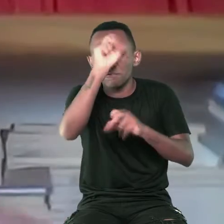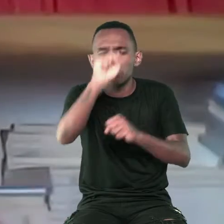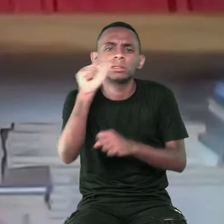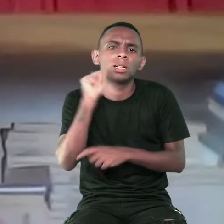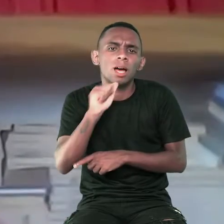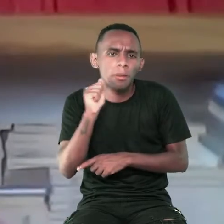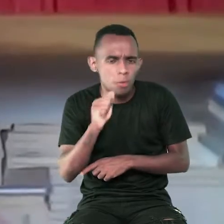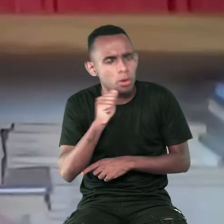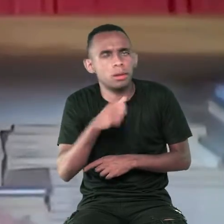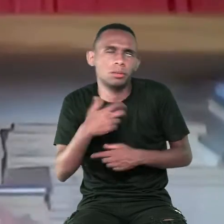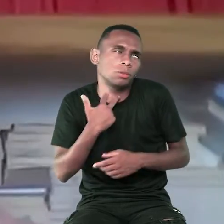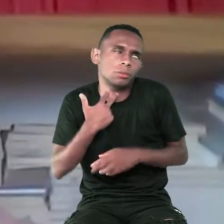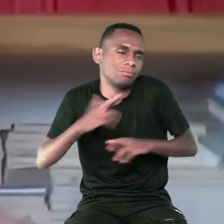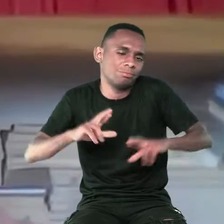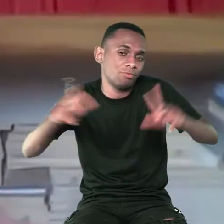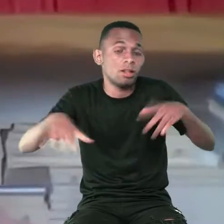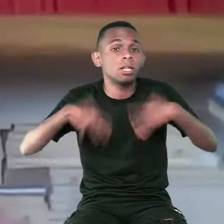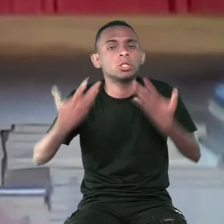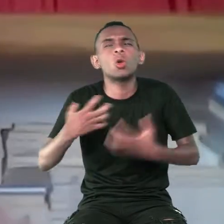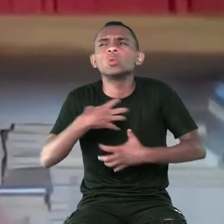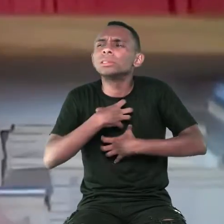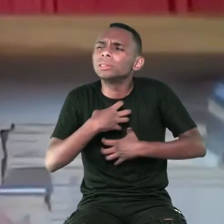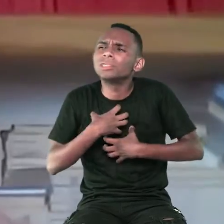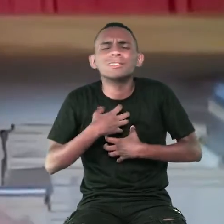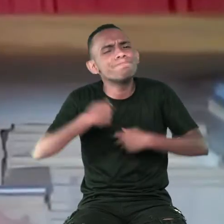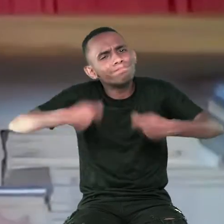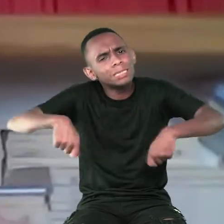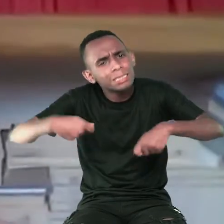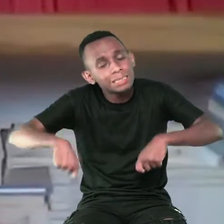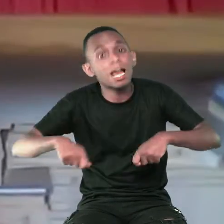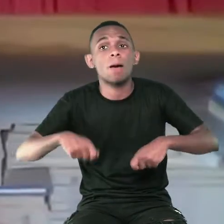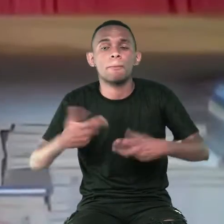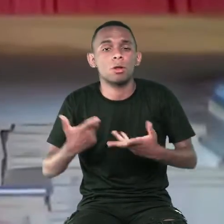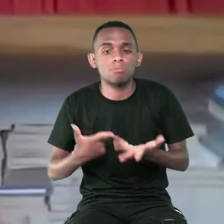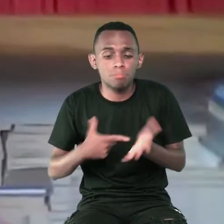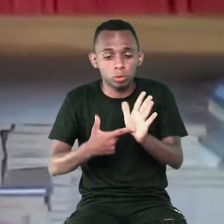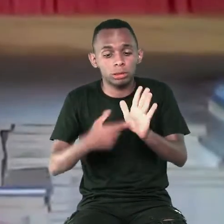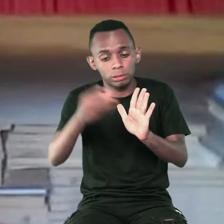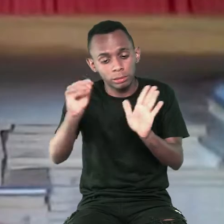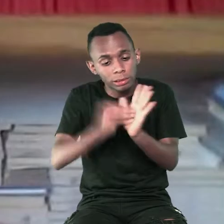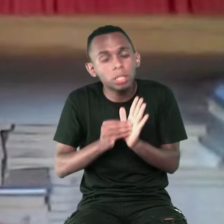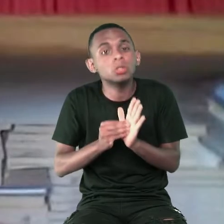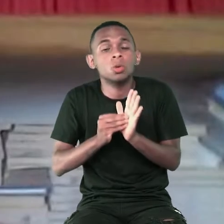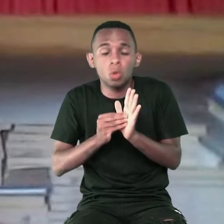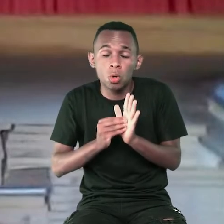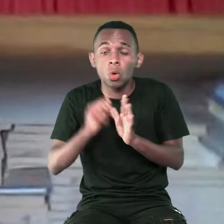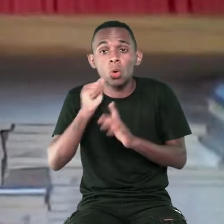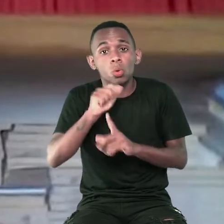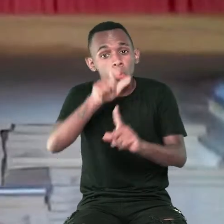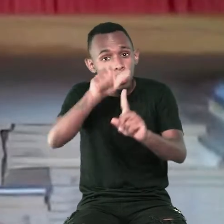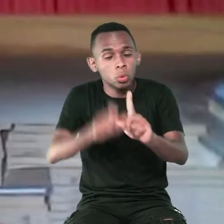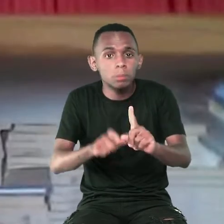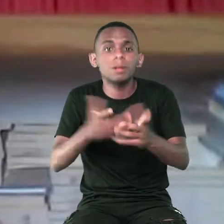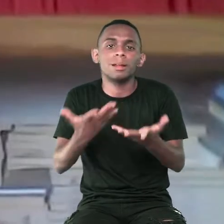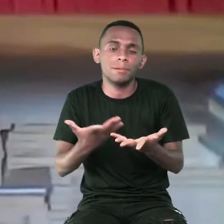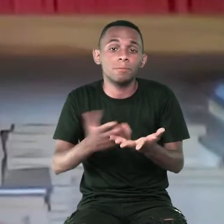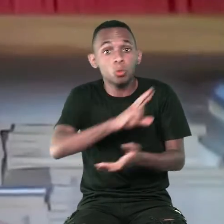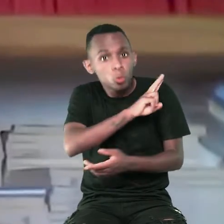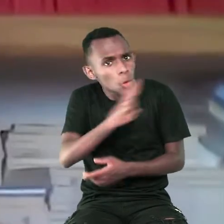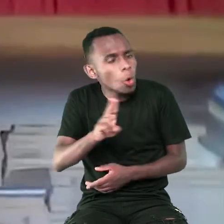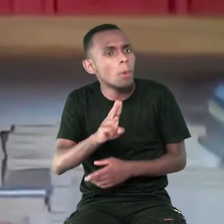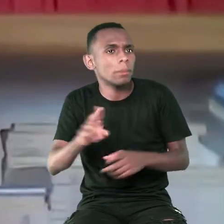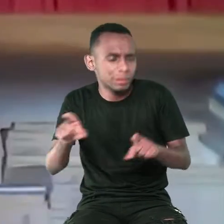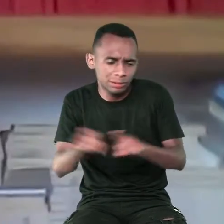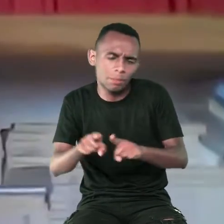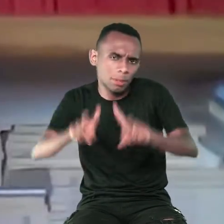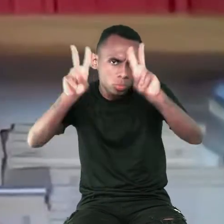não teria como ser diferente. Mas eu senti a necessidade de trazer um livro em que elas estivessem, inclusive, no nome, né,